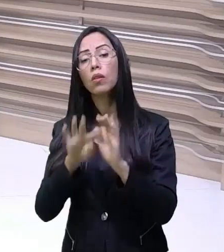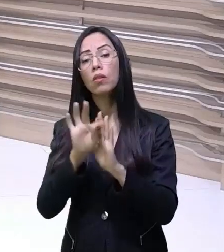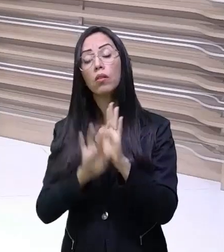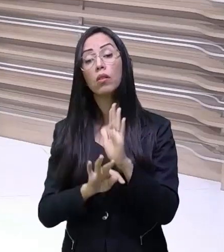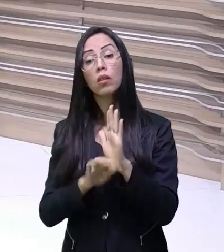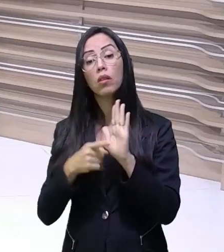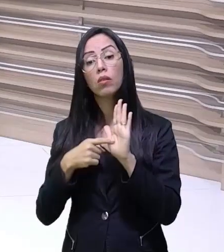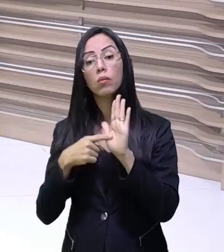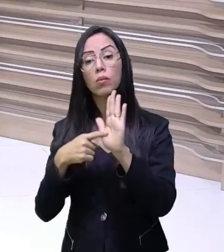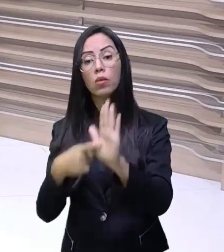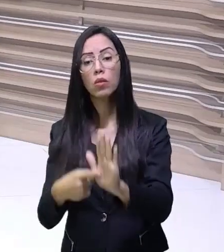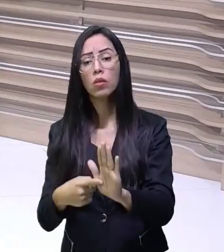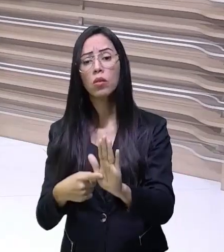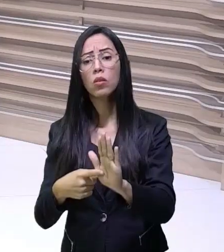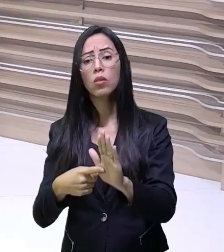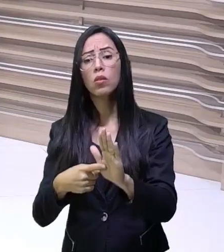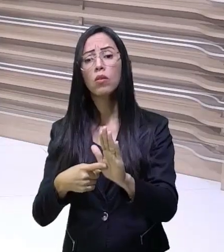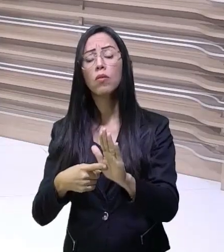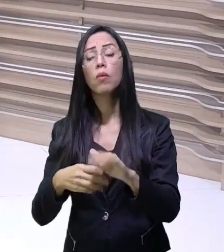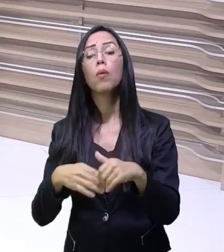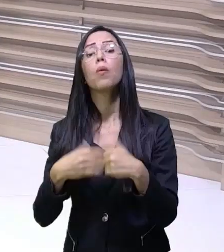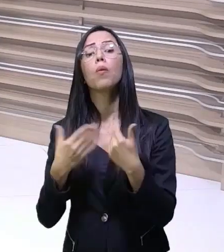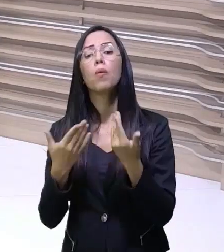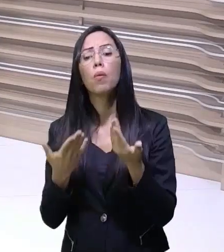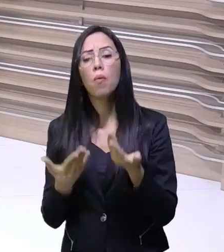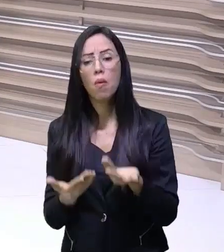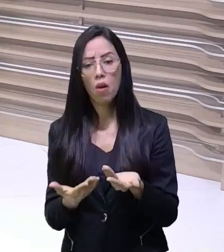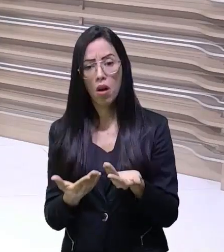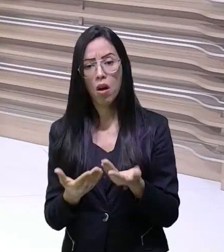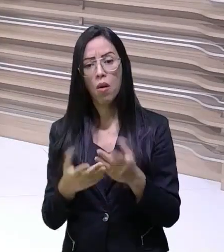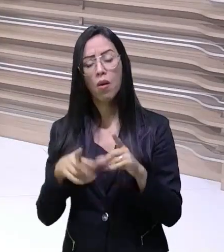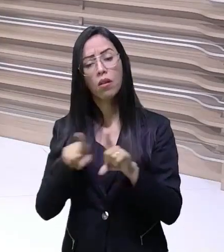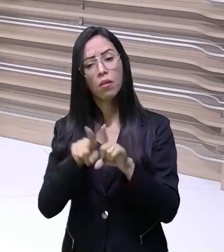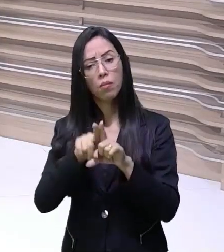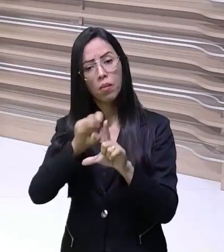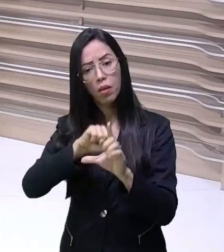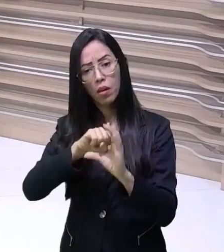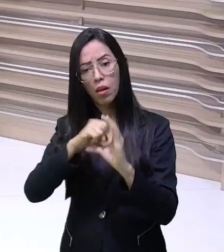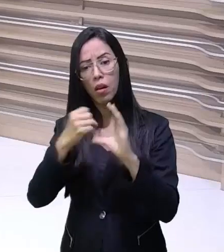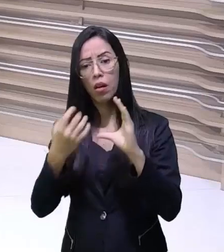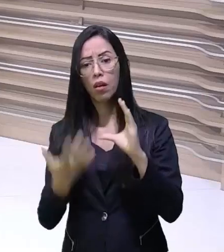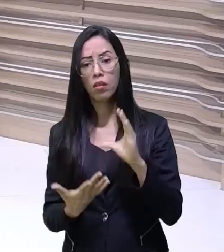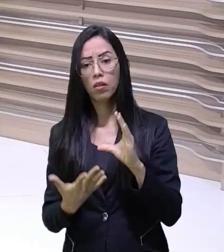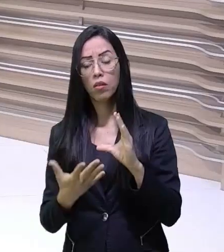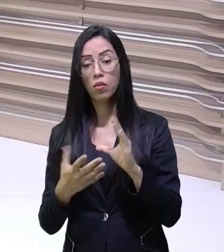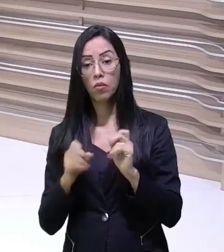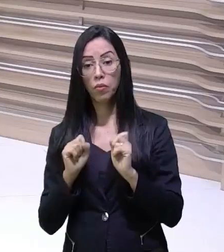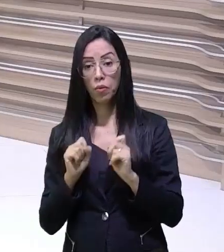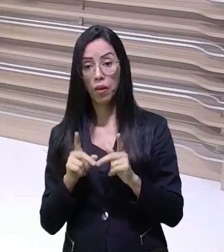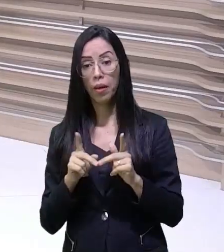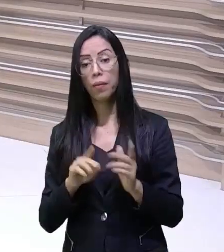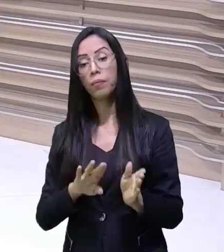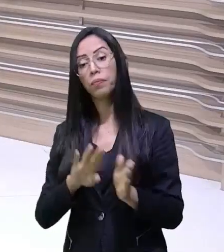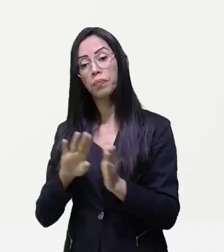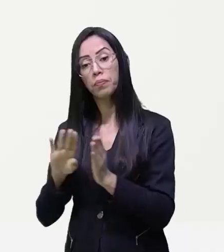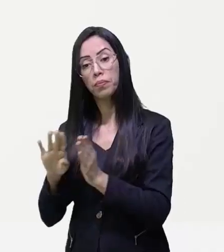expositivo. Quais são eles e suas características? Tudo bem? Vamos para o próximo